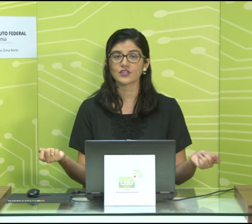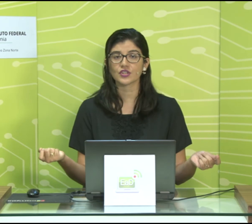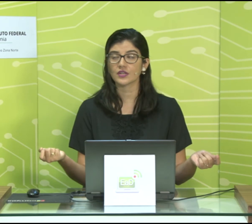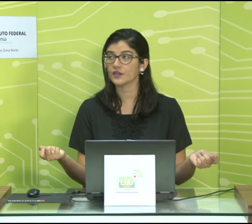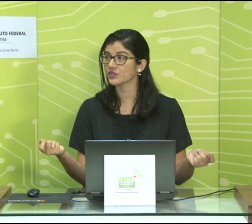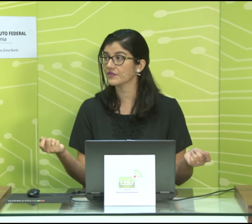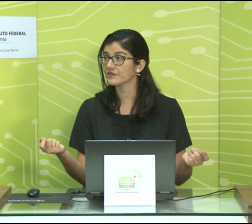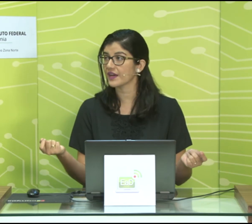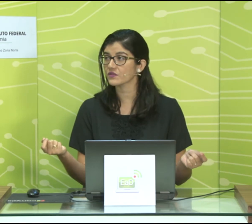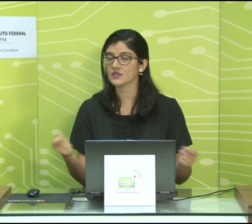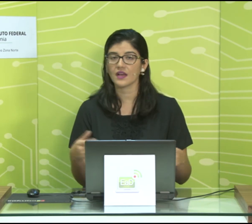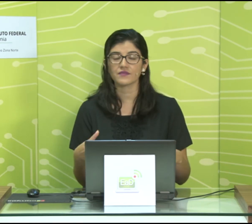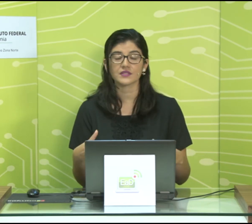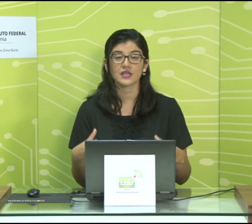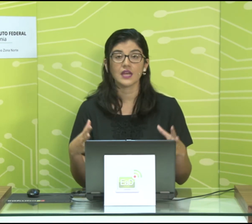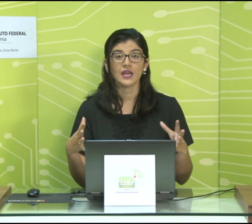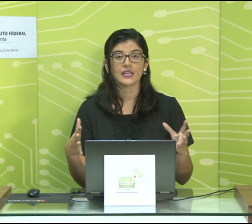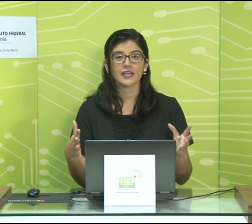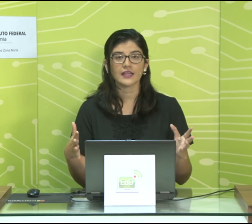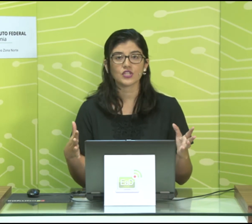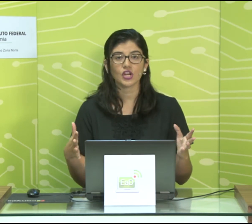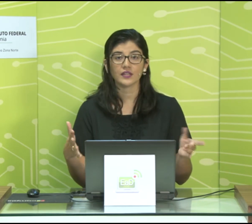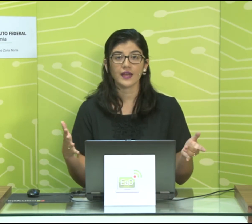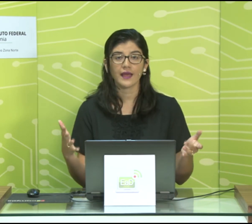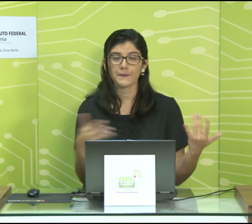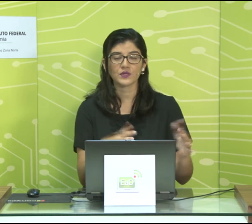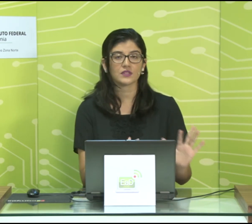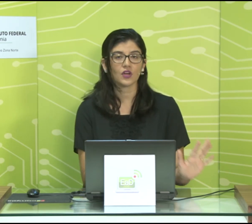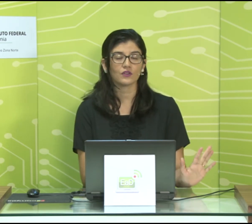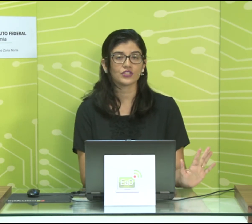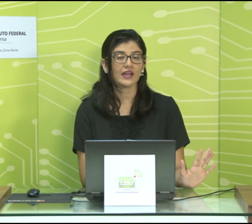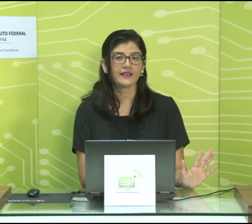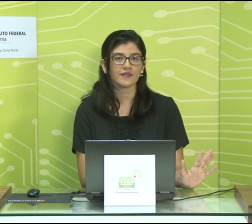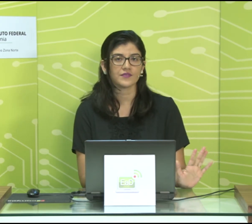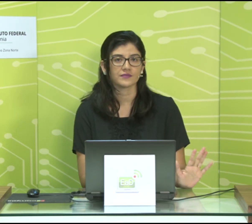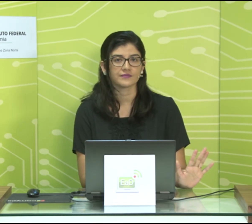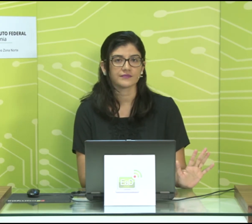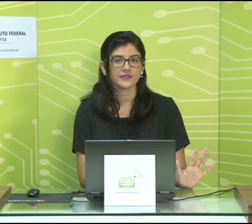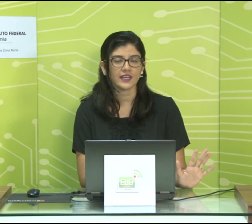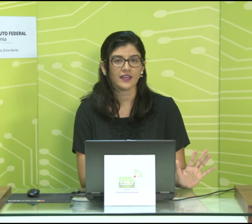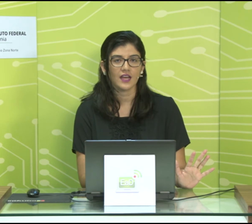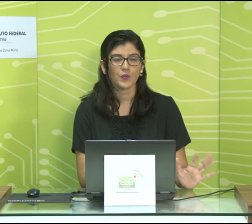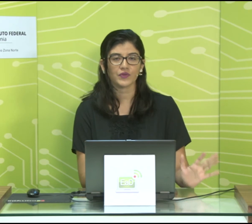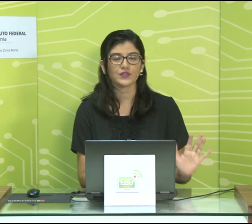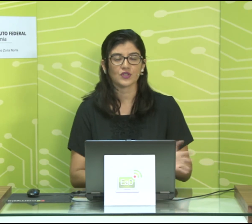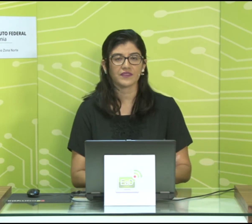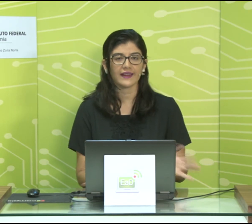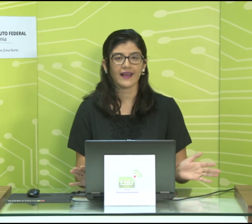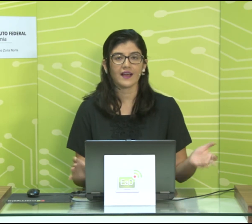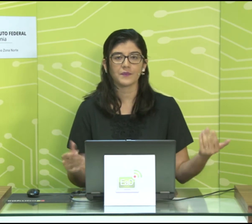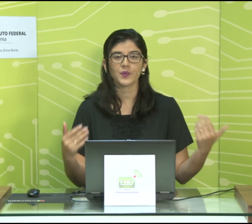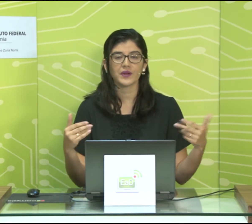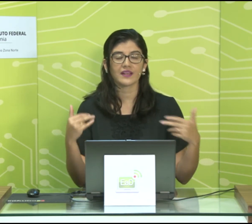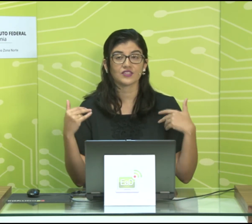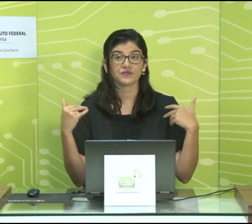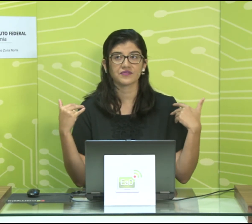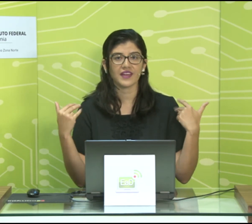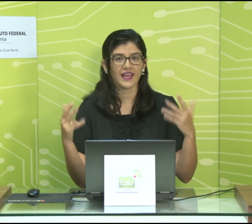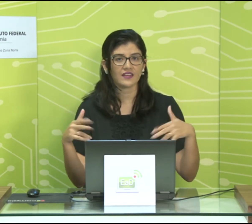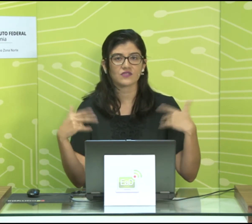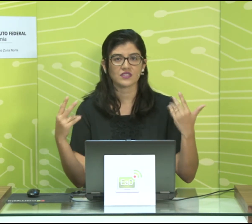tem gente que, eu já vi vários AVAs, que é só repositório de arquivo, né? O professor vai lá,